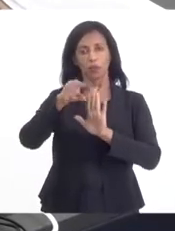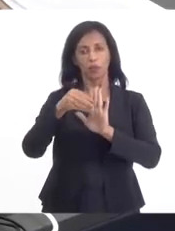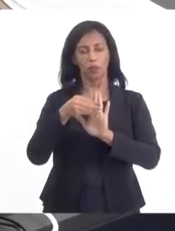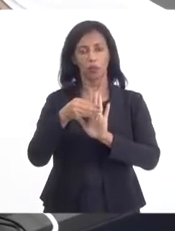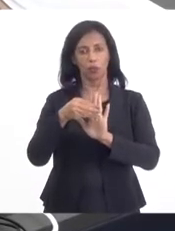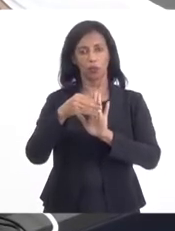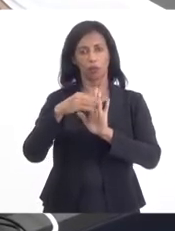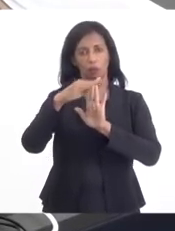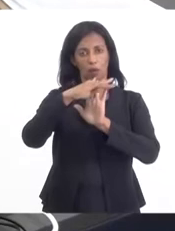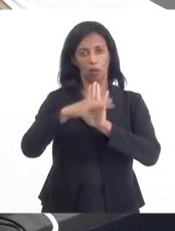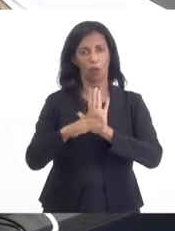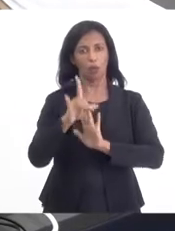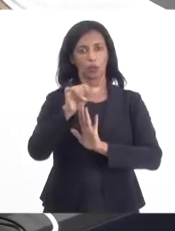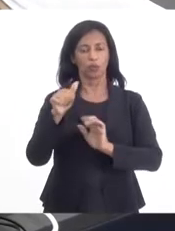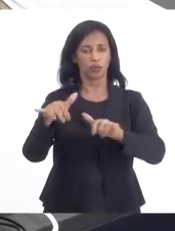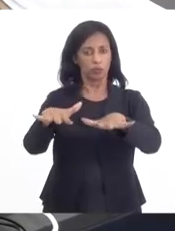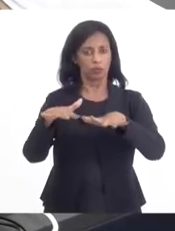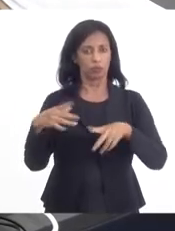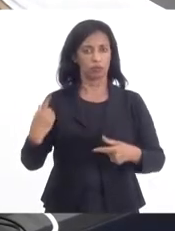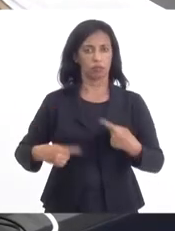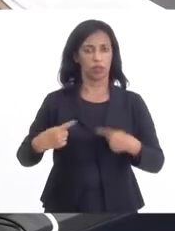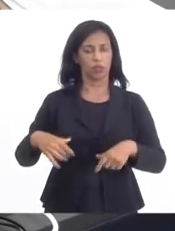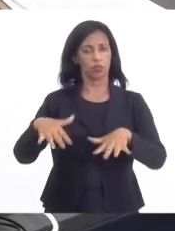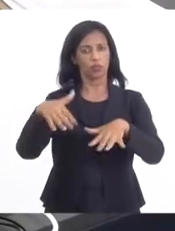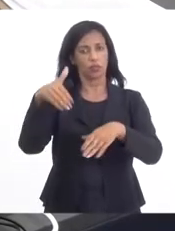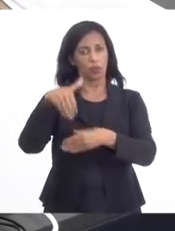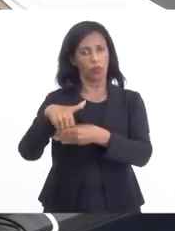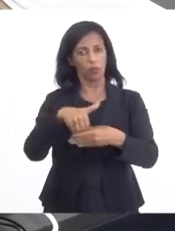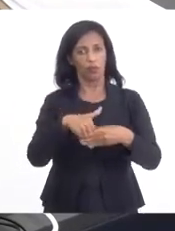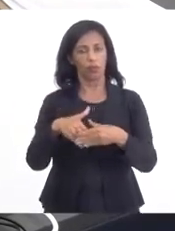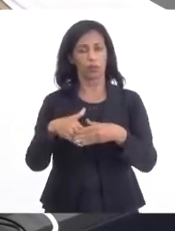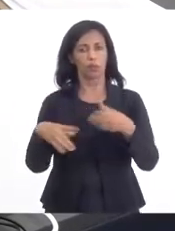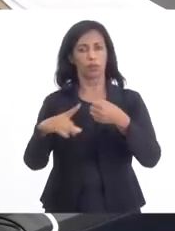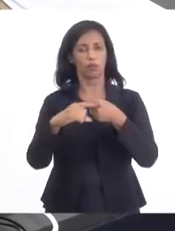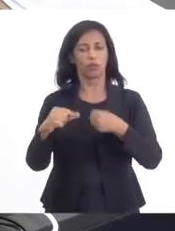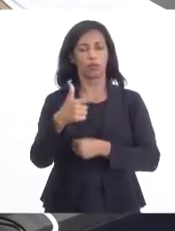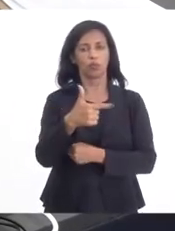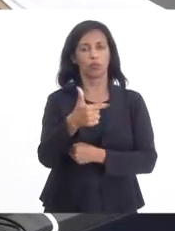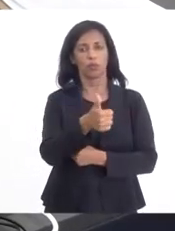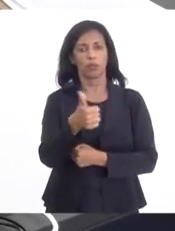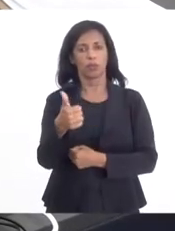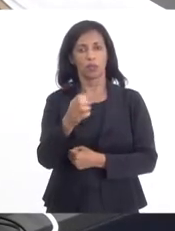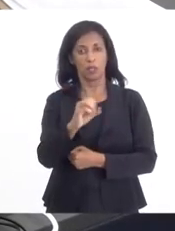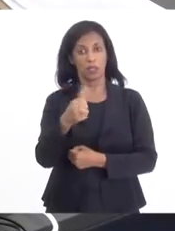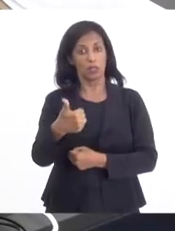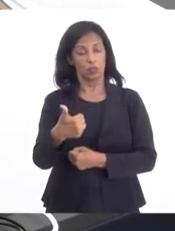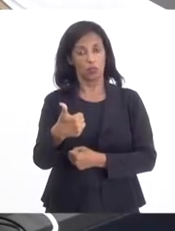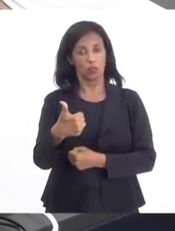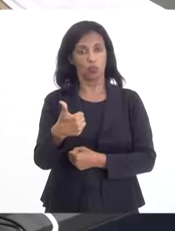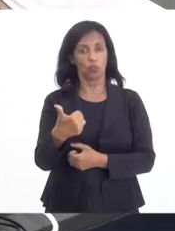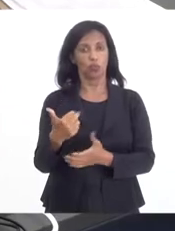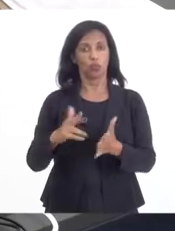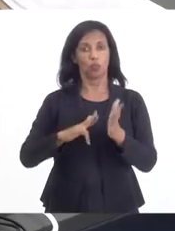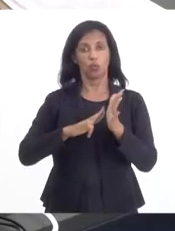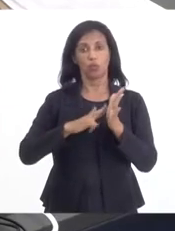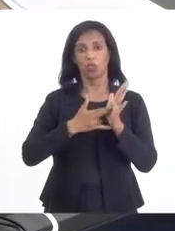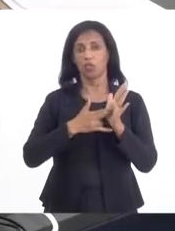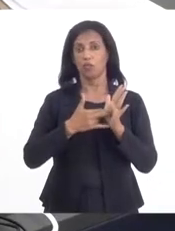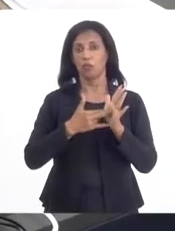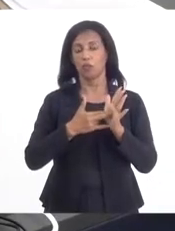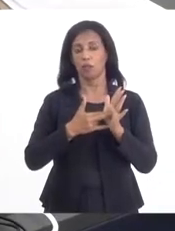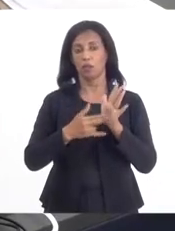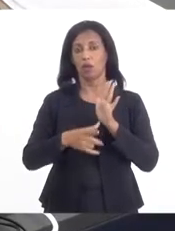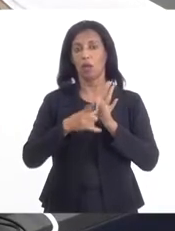dia do plenário para discussão e votação nos termos do artigo 201 do nosso regimento interno. Então,